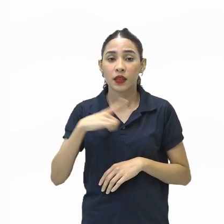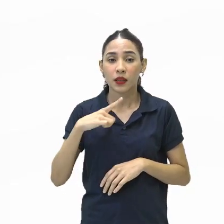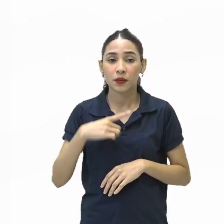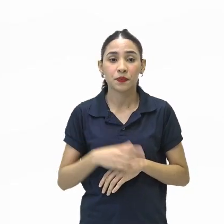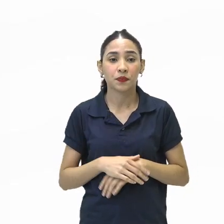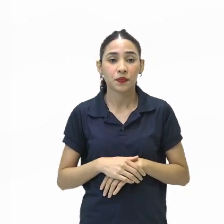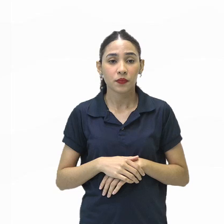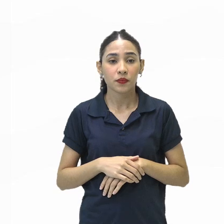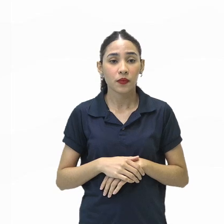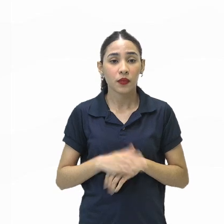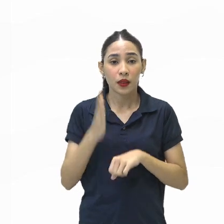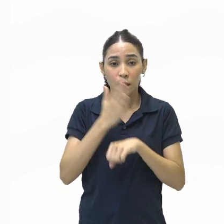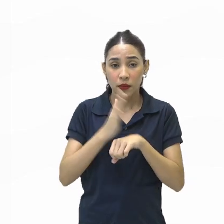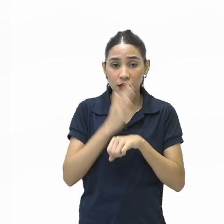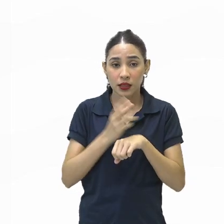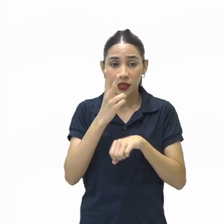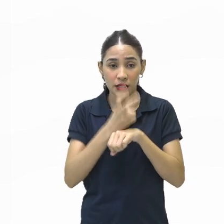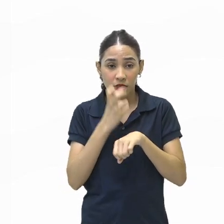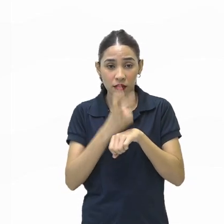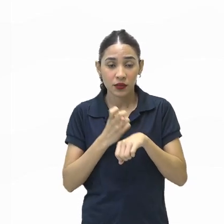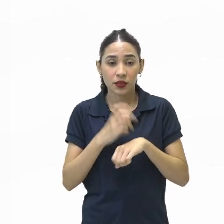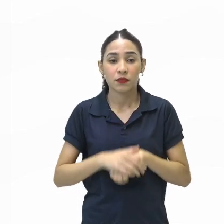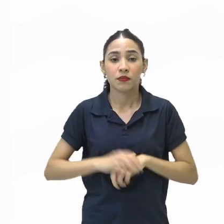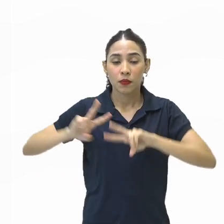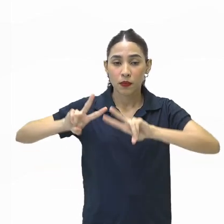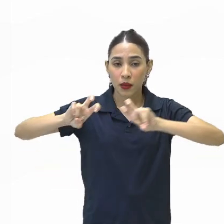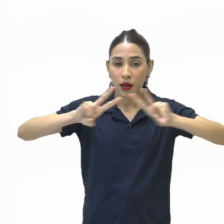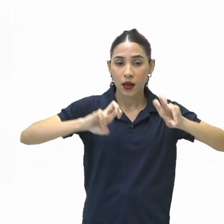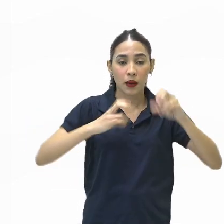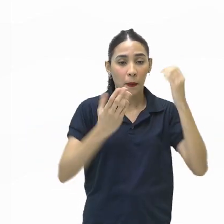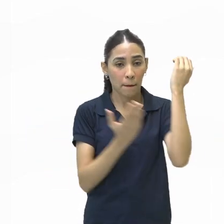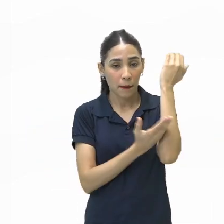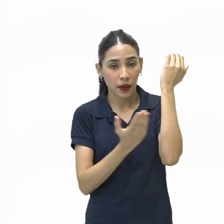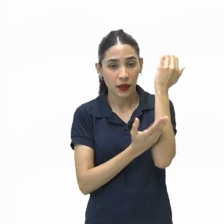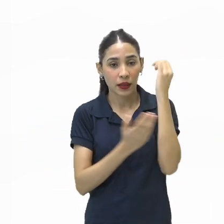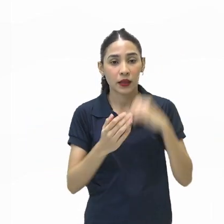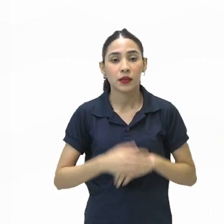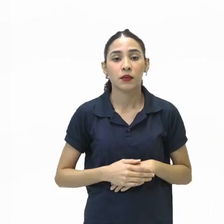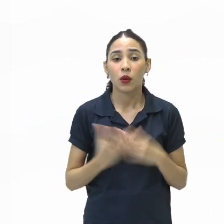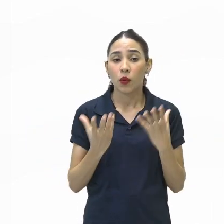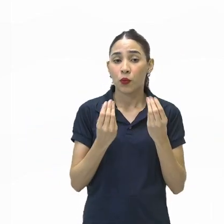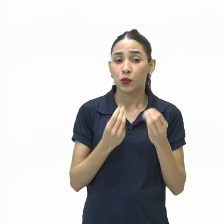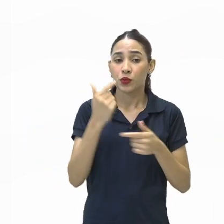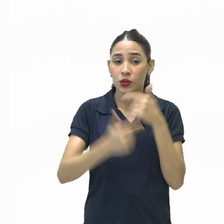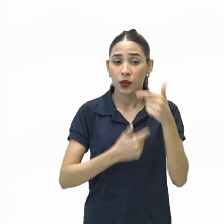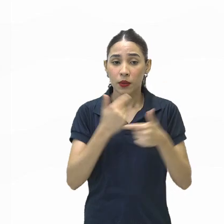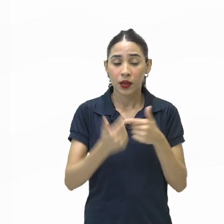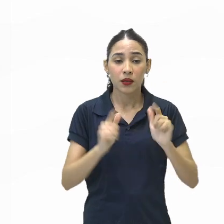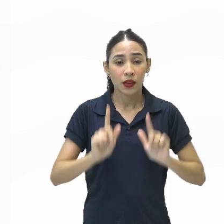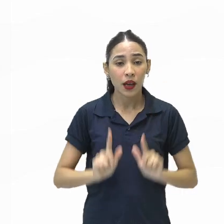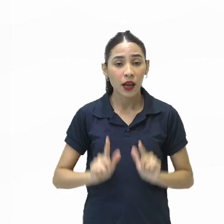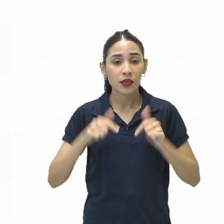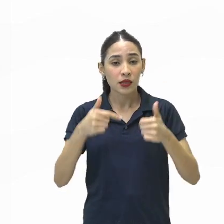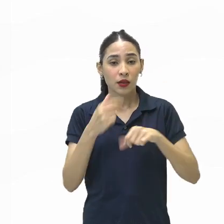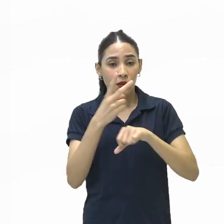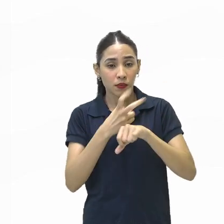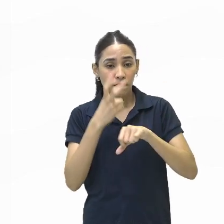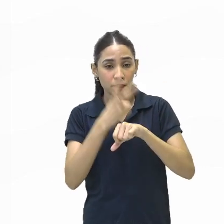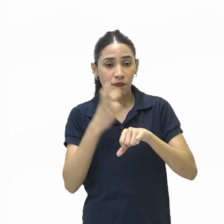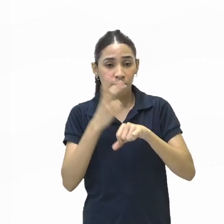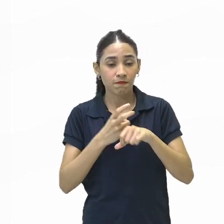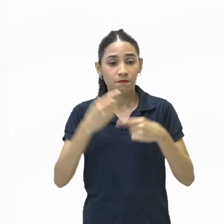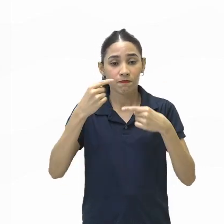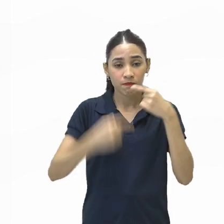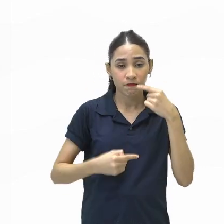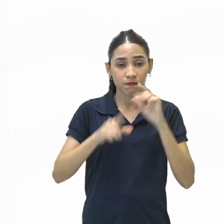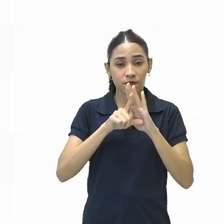aqui as atividades extrativistas, com a exploração de madeira, onde muitos trabalhadores atuam na extração